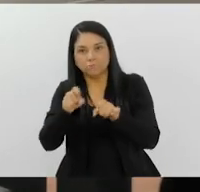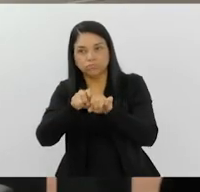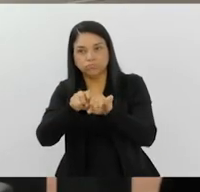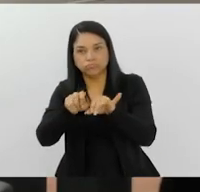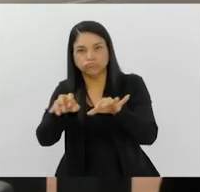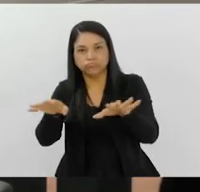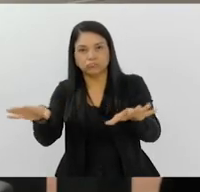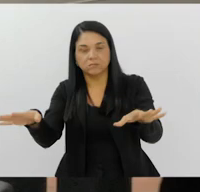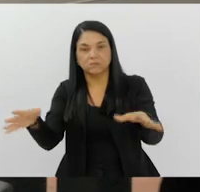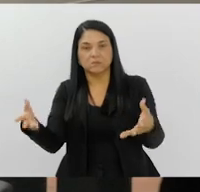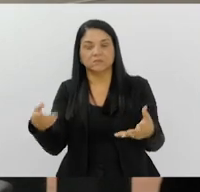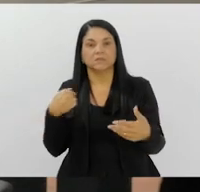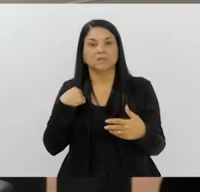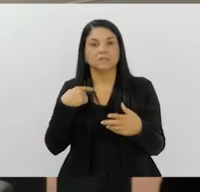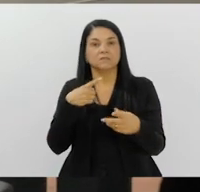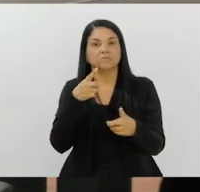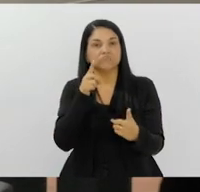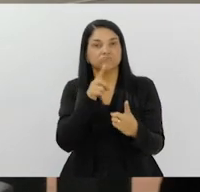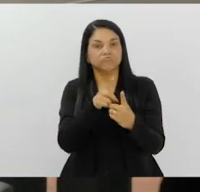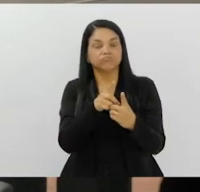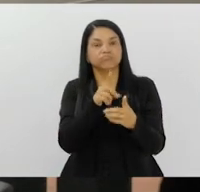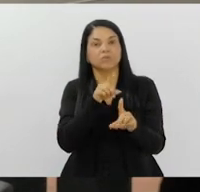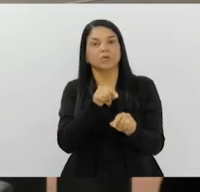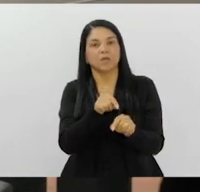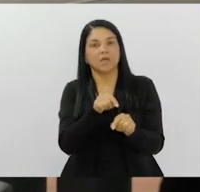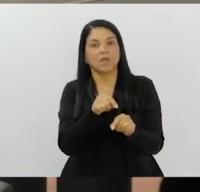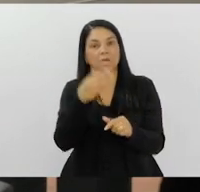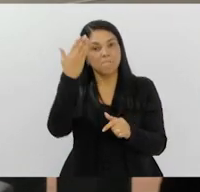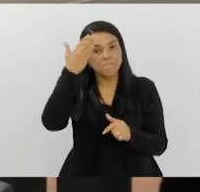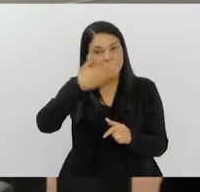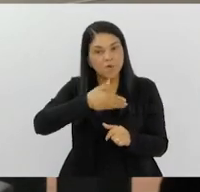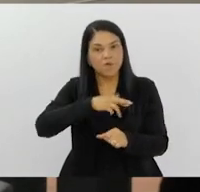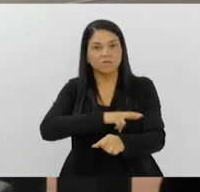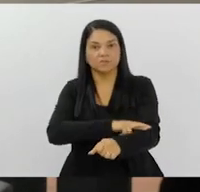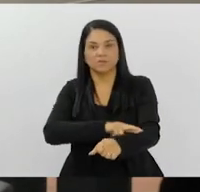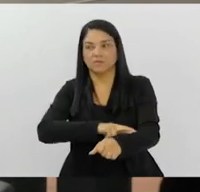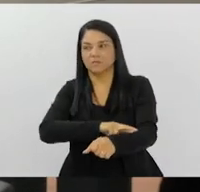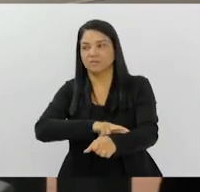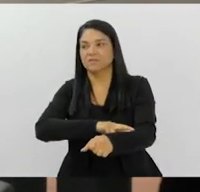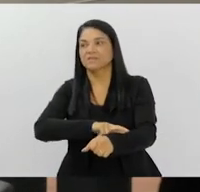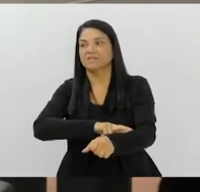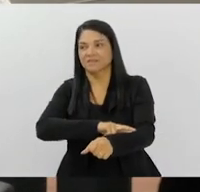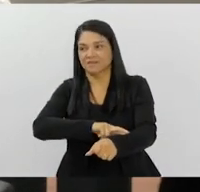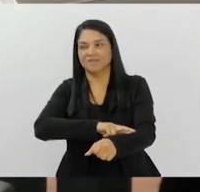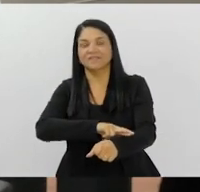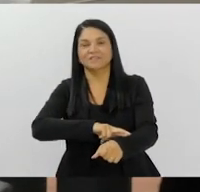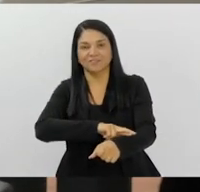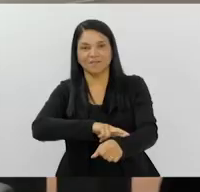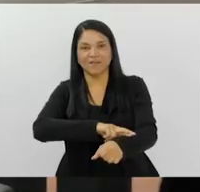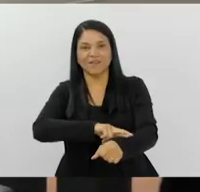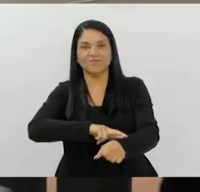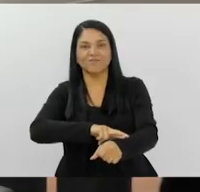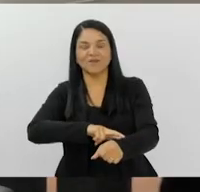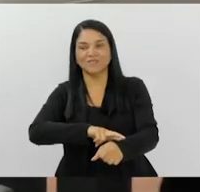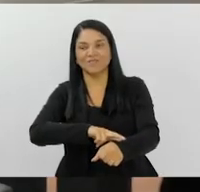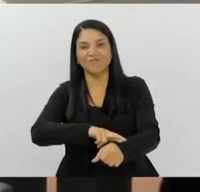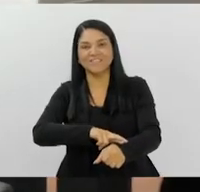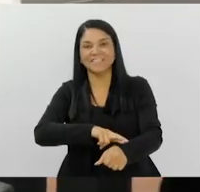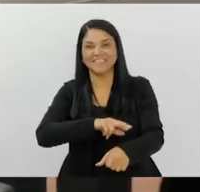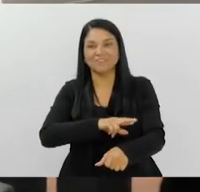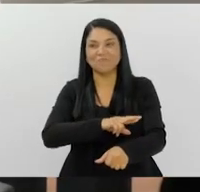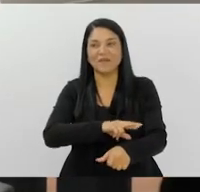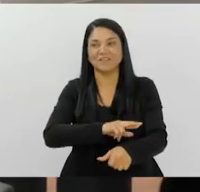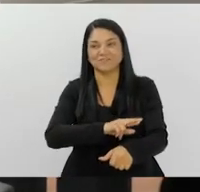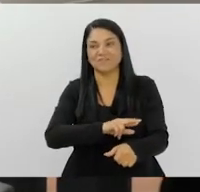identificação que foi dada é prova do racismo esta identificação que é dada a mim nos meus Mentos que eu ando